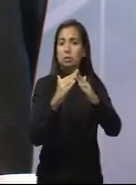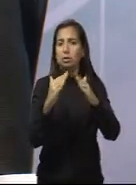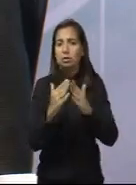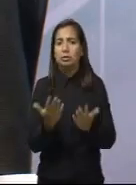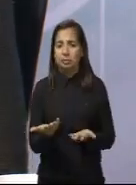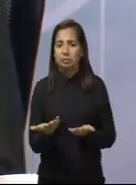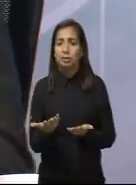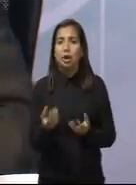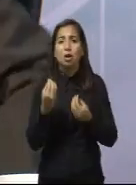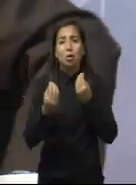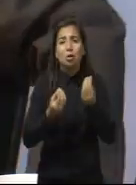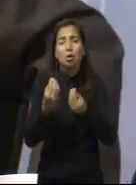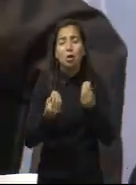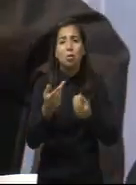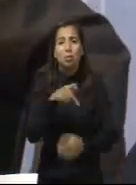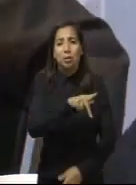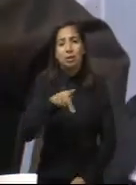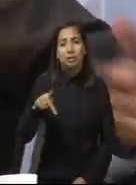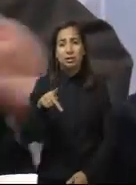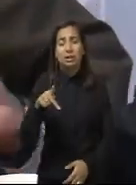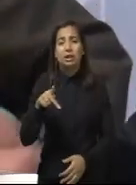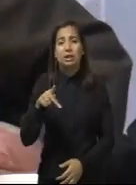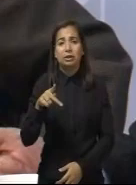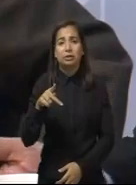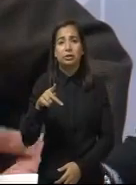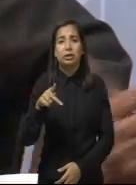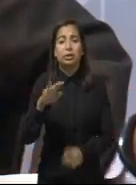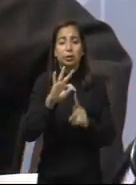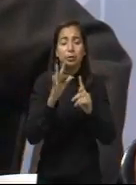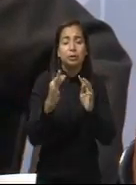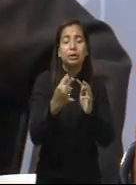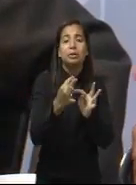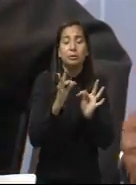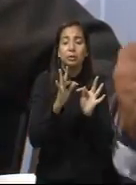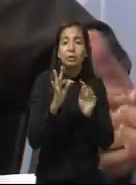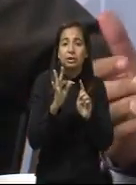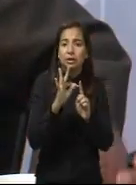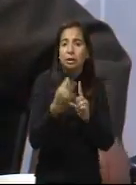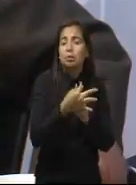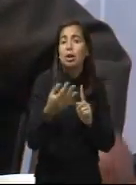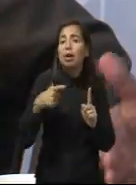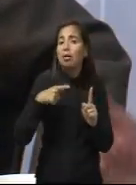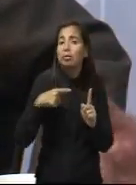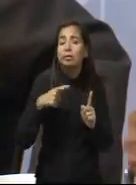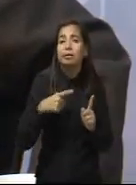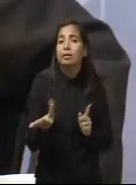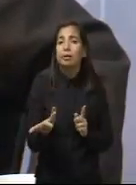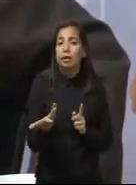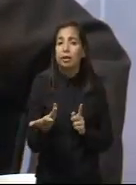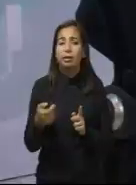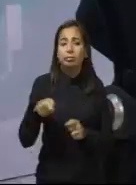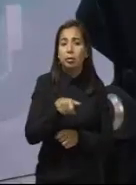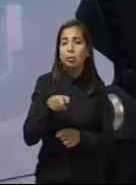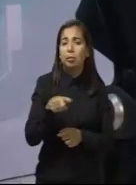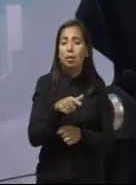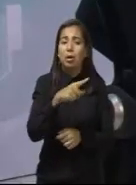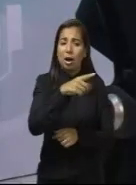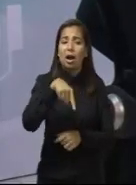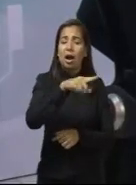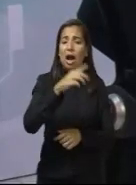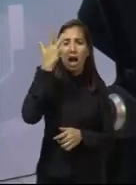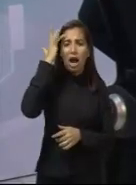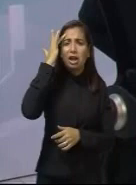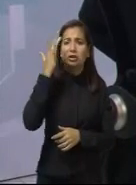presidente do tribunal, como você mencionou, De São Paulo. tem 200 imóveis, pessoalmente, acha justo que... Então, esse